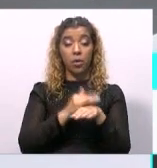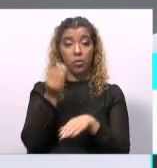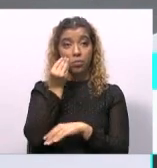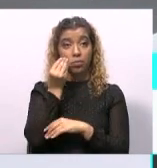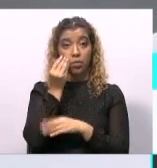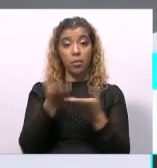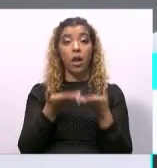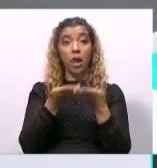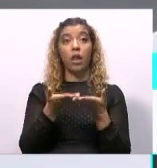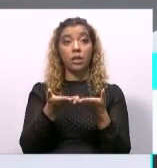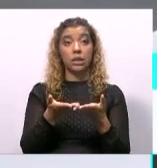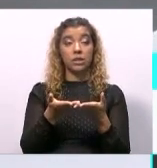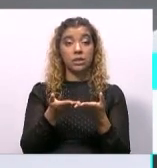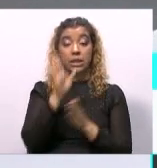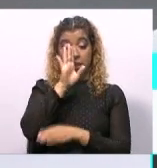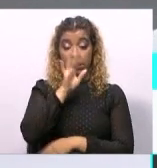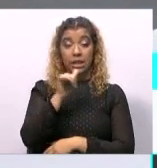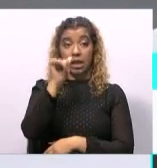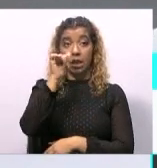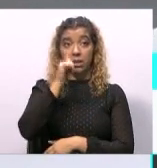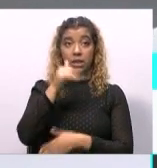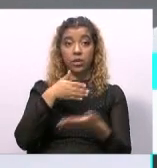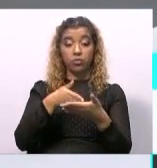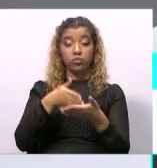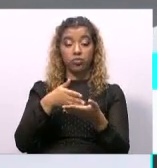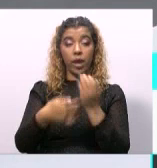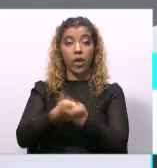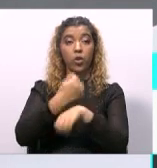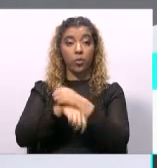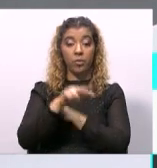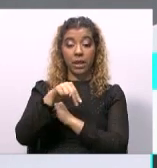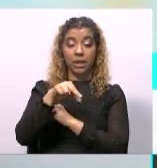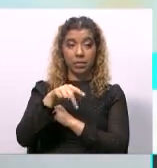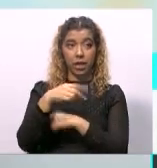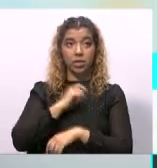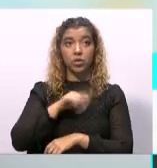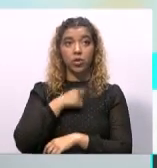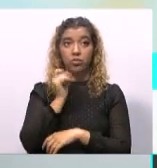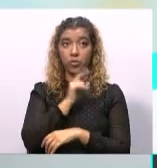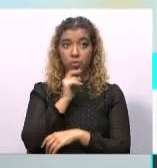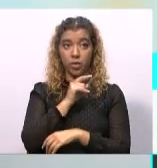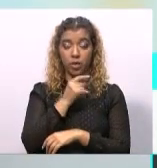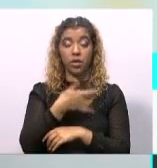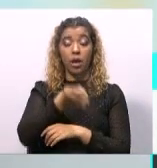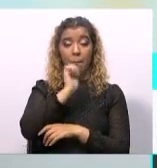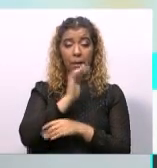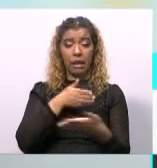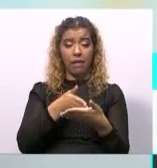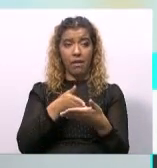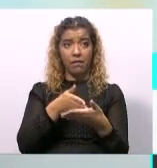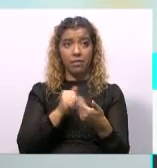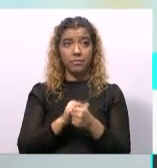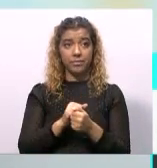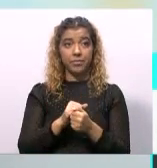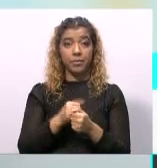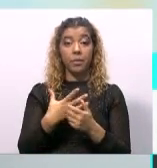para ajudar a aliviar a retenção de líquidos e circulação nas pernas. Então, podemos utilizar para a retenção de líquidos o óleo essencial